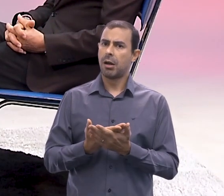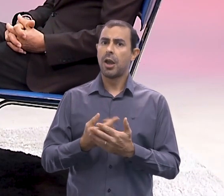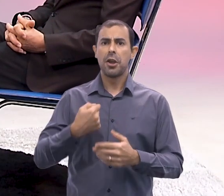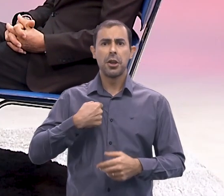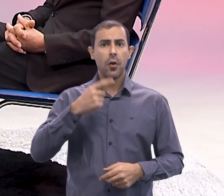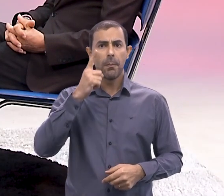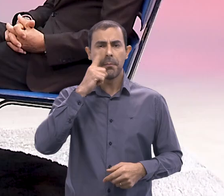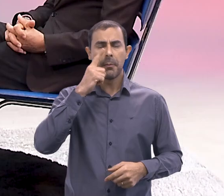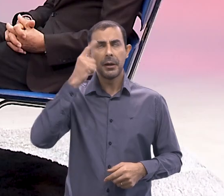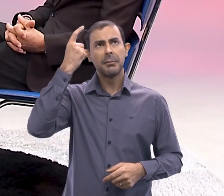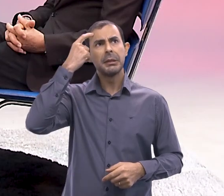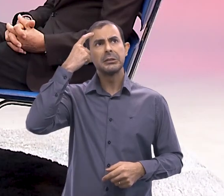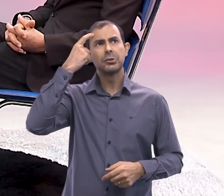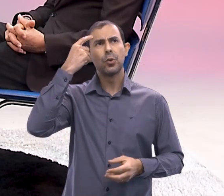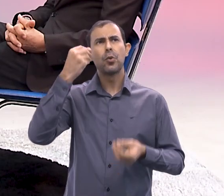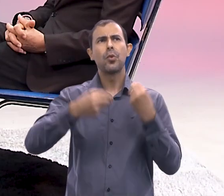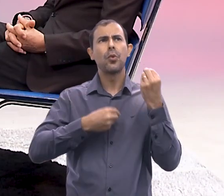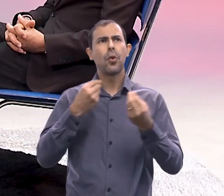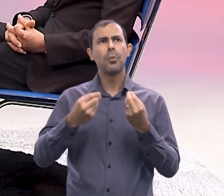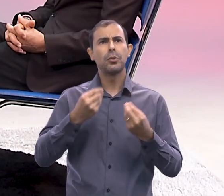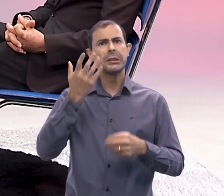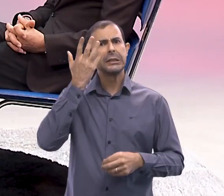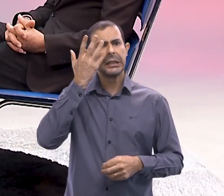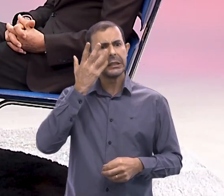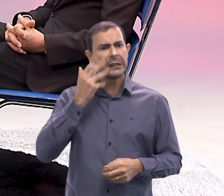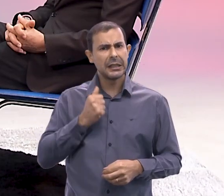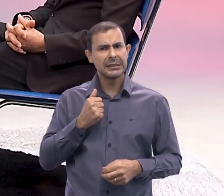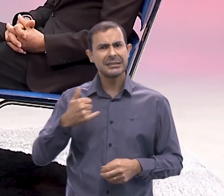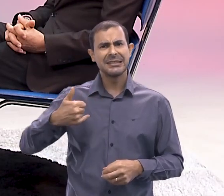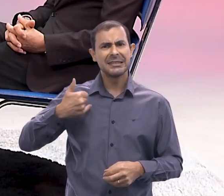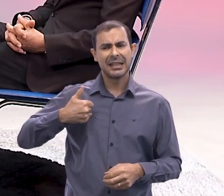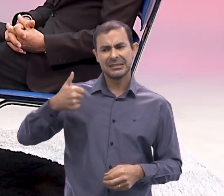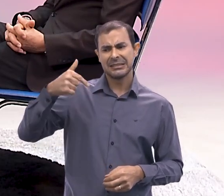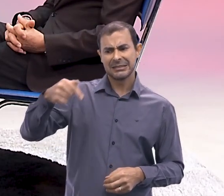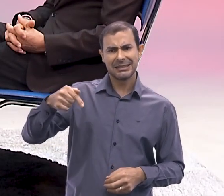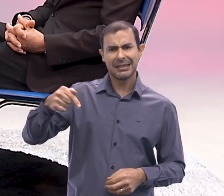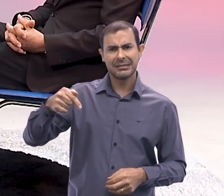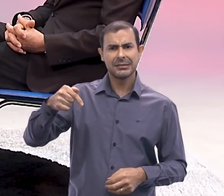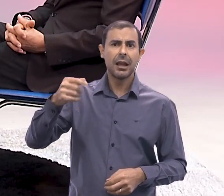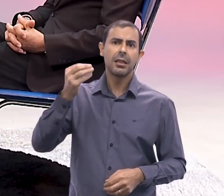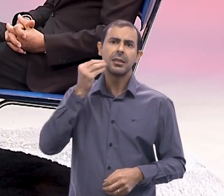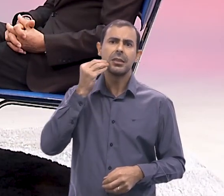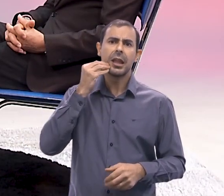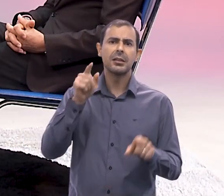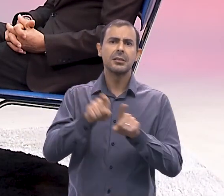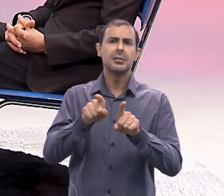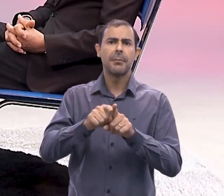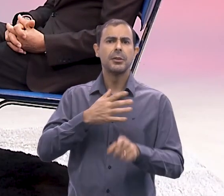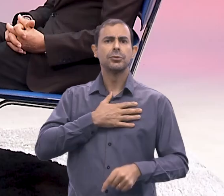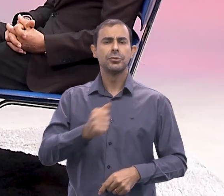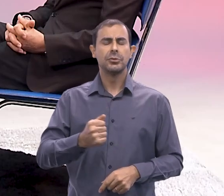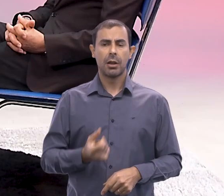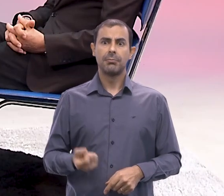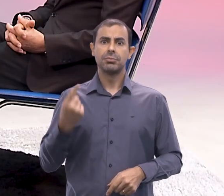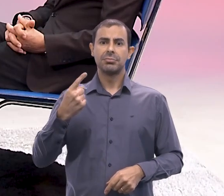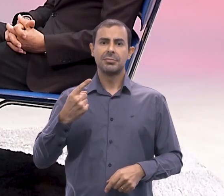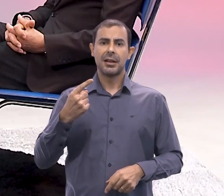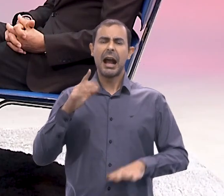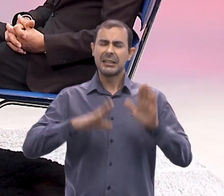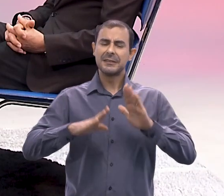como mãe, escutar que uma criança, há uma taxa em relação a uma criança de 7 anos em cometer isso, e a gente às vezes